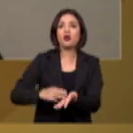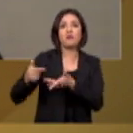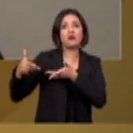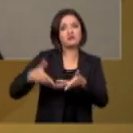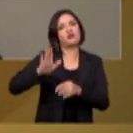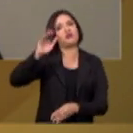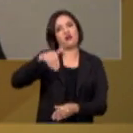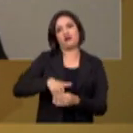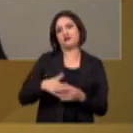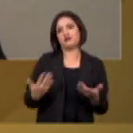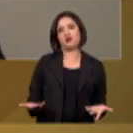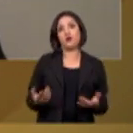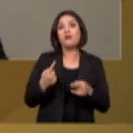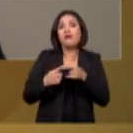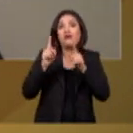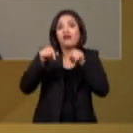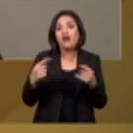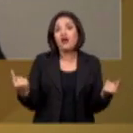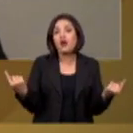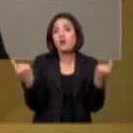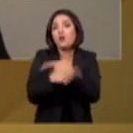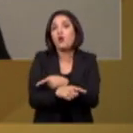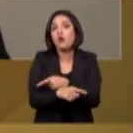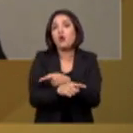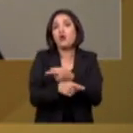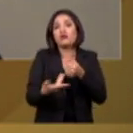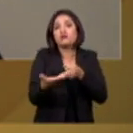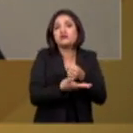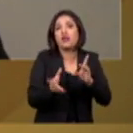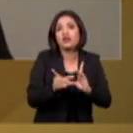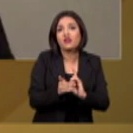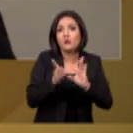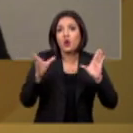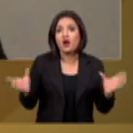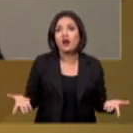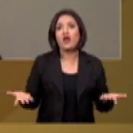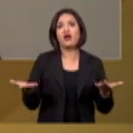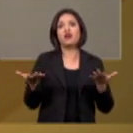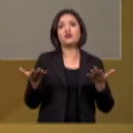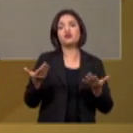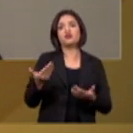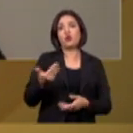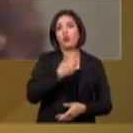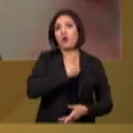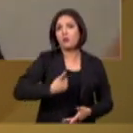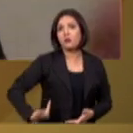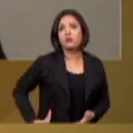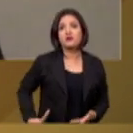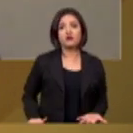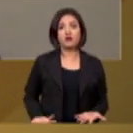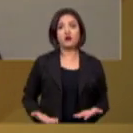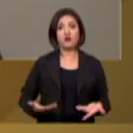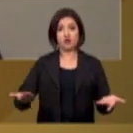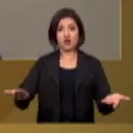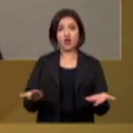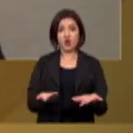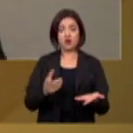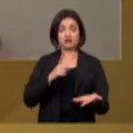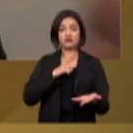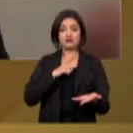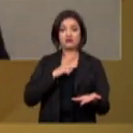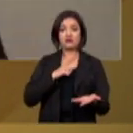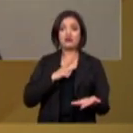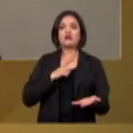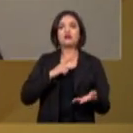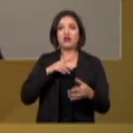tribunal conquista ofenderia o princípio democrático princípio republicano a água invocado